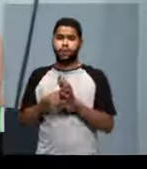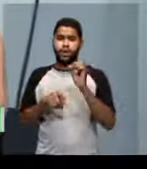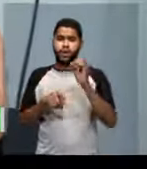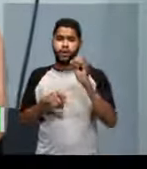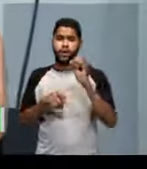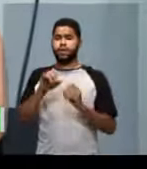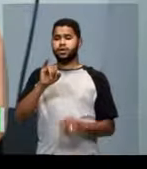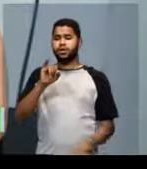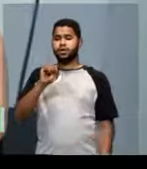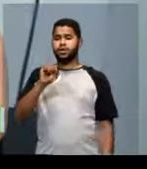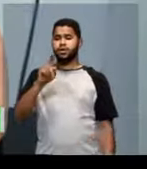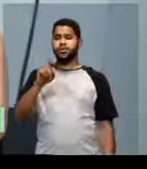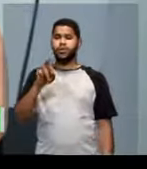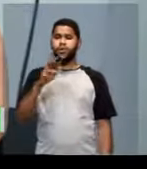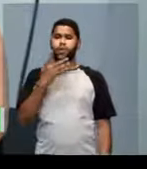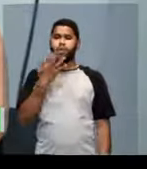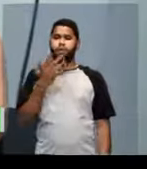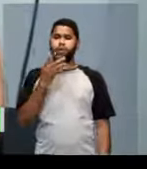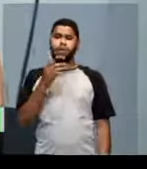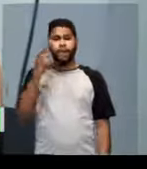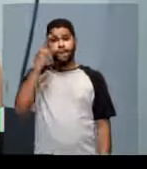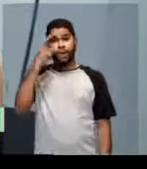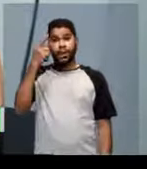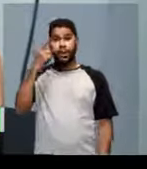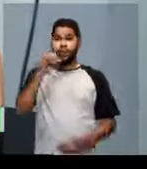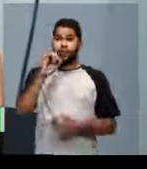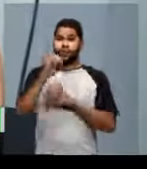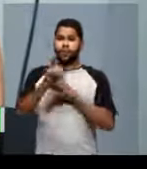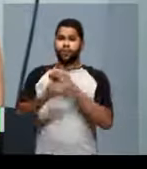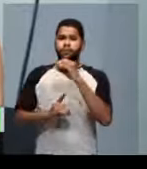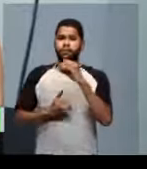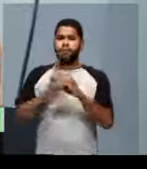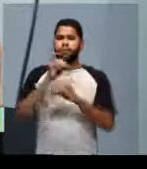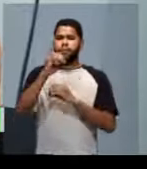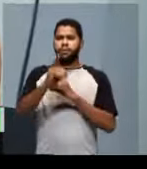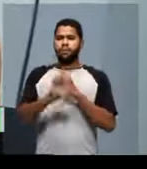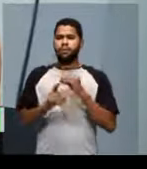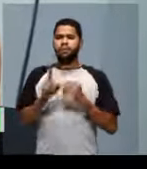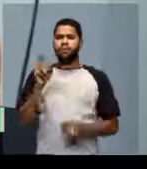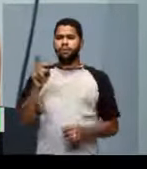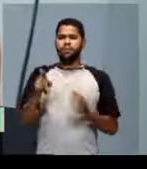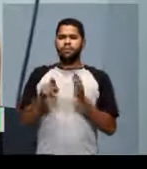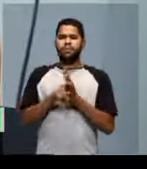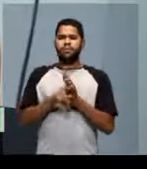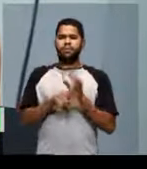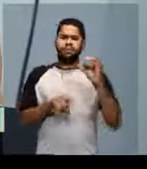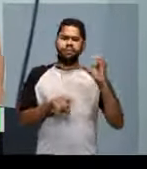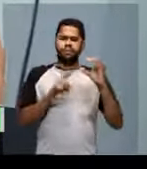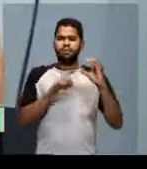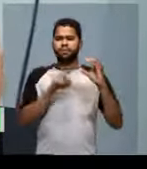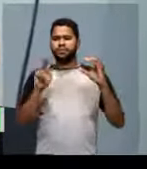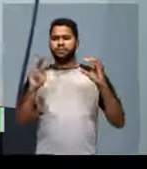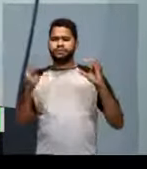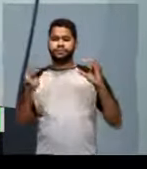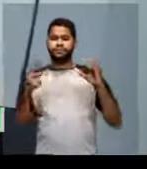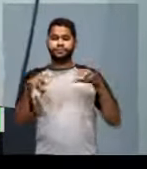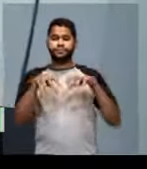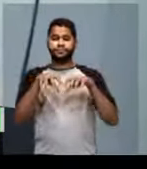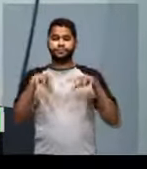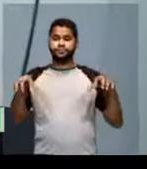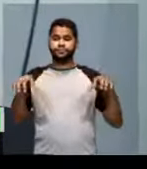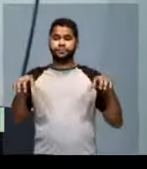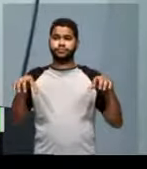uma cor. Faz de conta que isso aqui seja um átomo, tá? Por exemplo, de carbono. Esse aqui seja de hidrogênio, né?